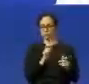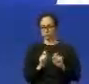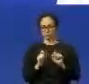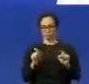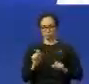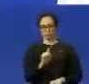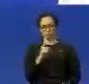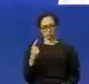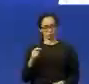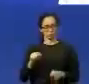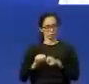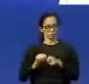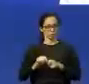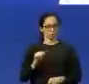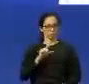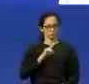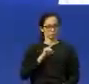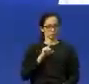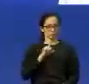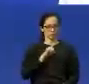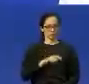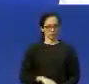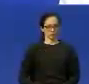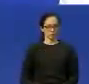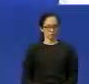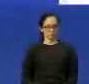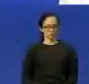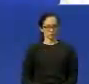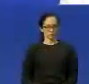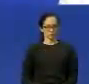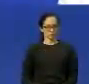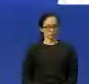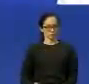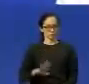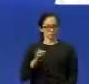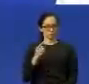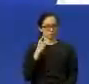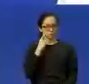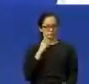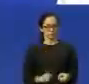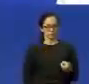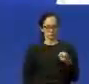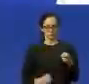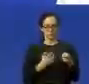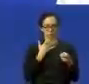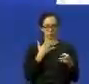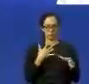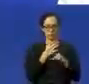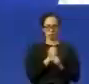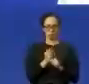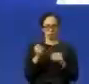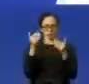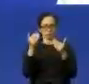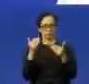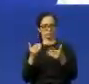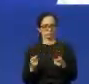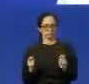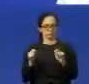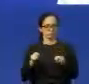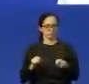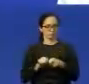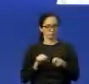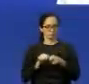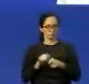na última disciplina que falta aí, no caso, na disciplina 1, né? Aí você chama de X a nota que ele deve tirar e faz uma média aritmética, né?